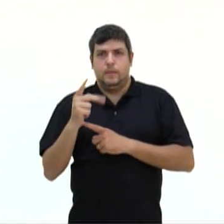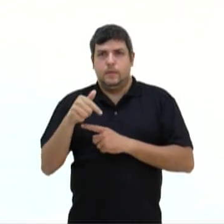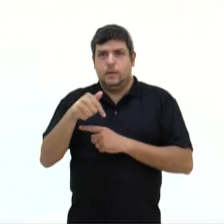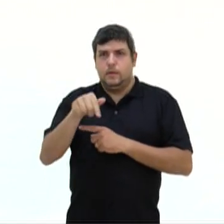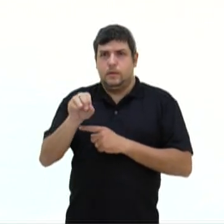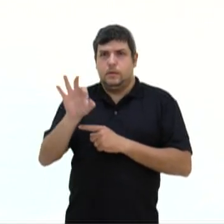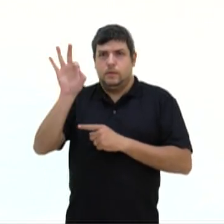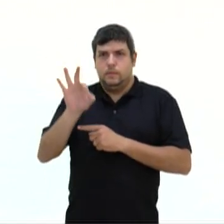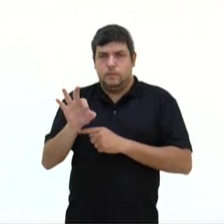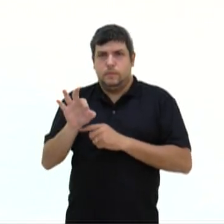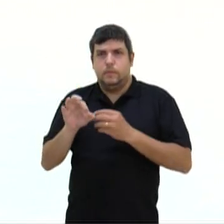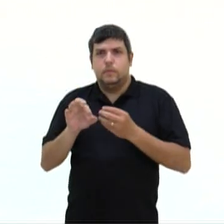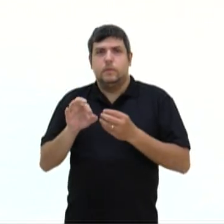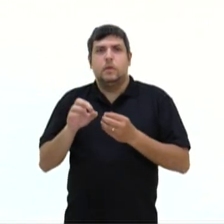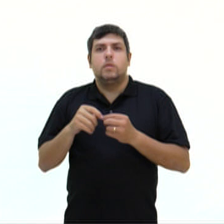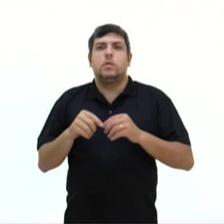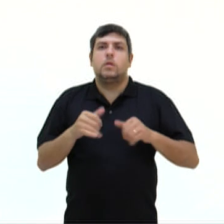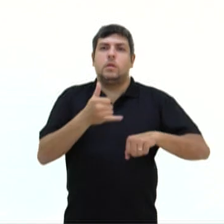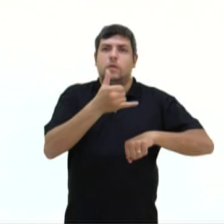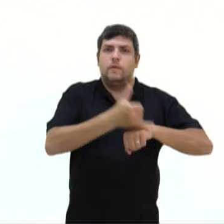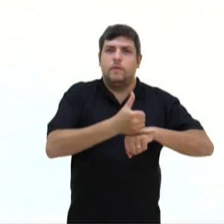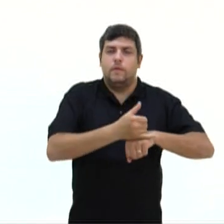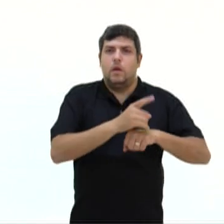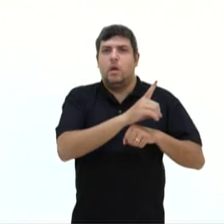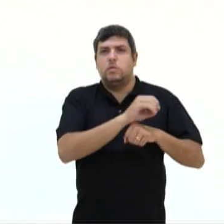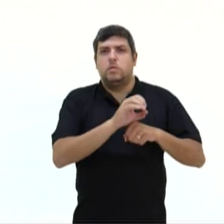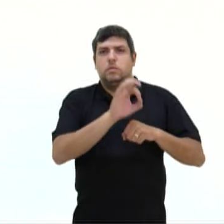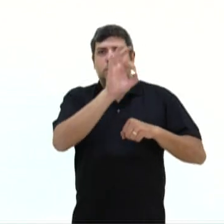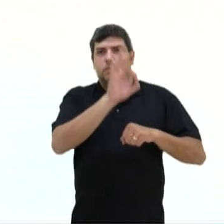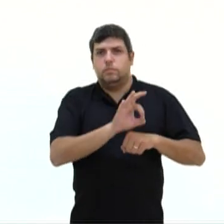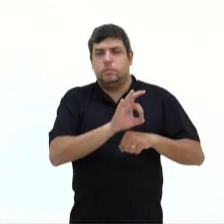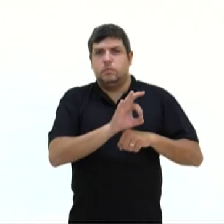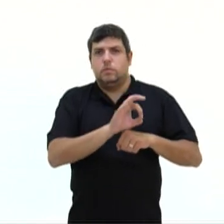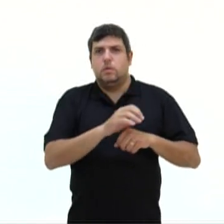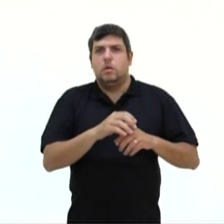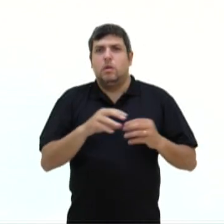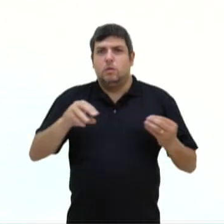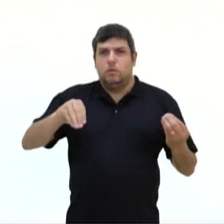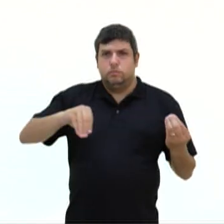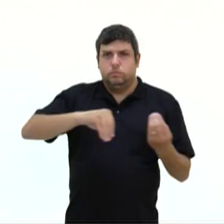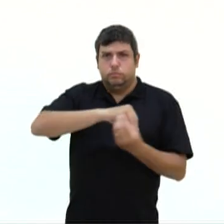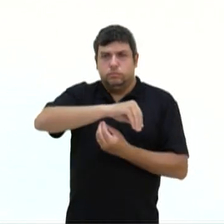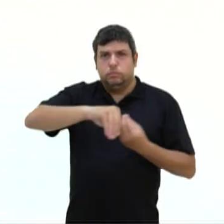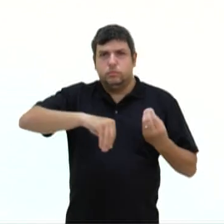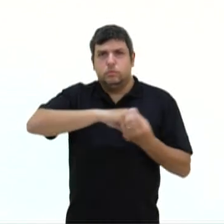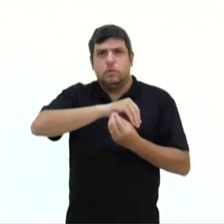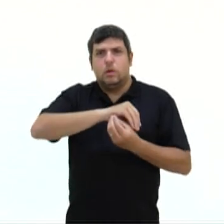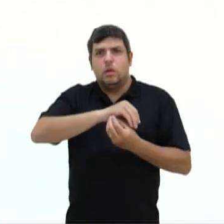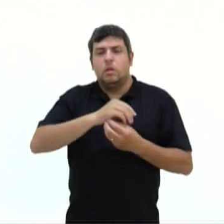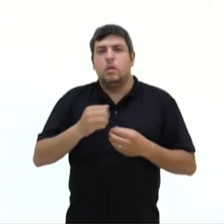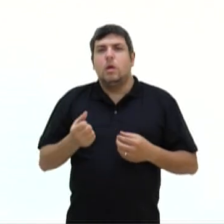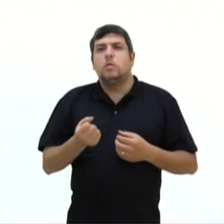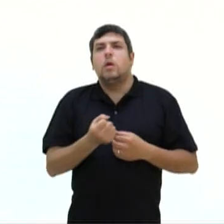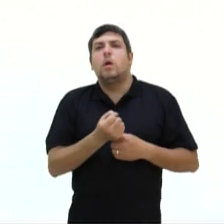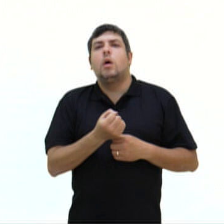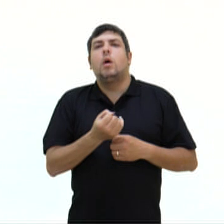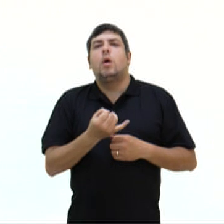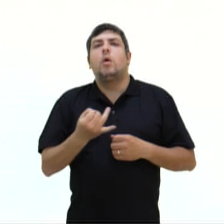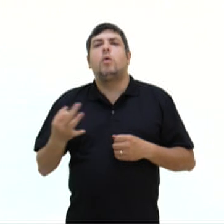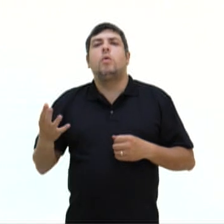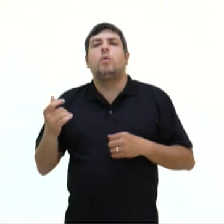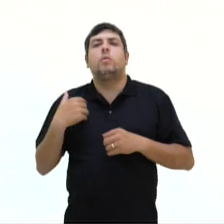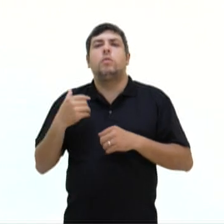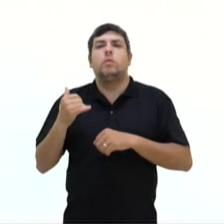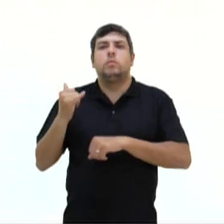impureza e ela tem 70% e ele quer saber, né, qual que vai ser a quantidade obtida de ferro nessa história